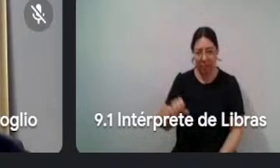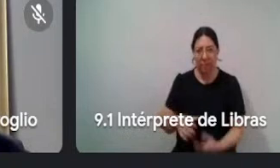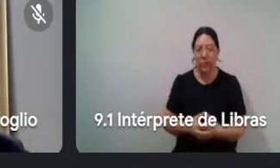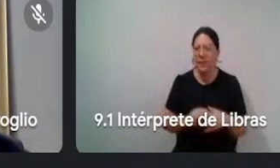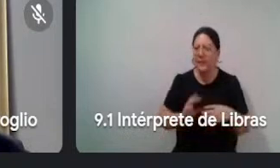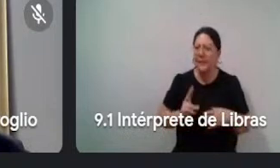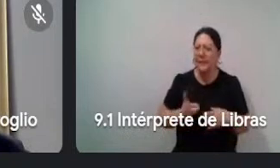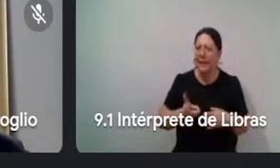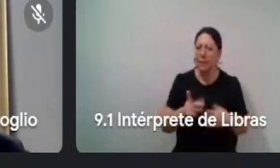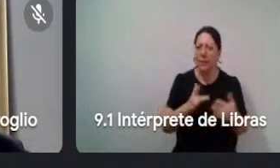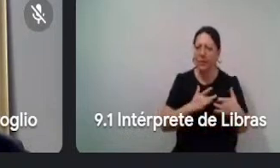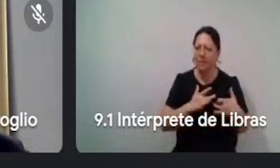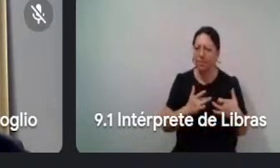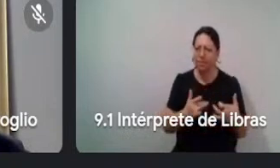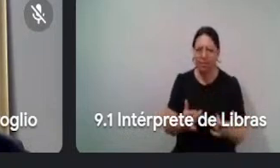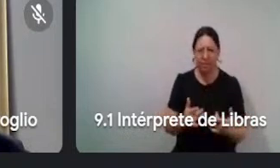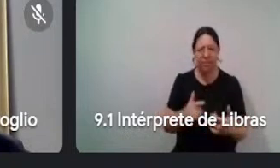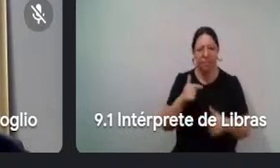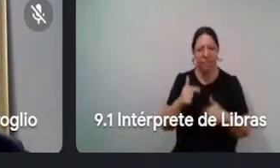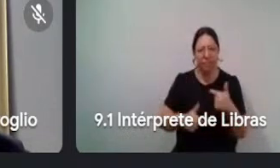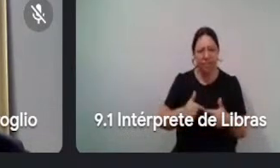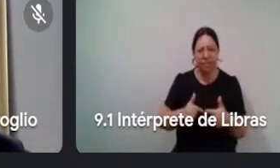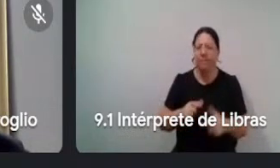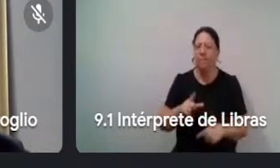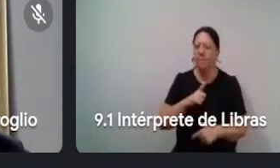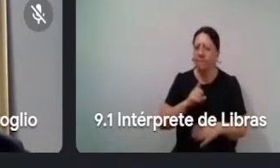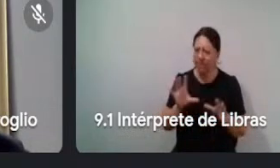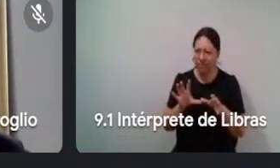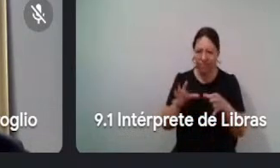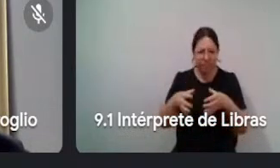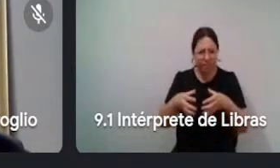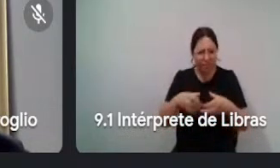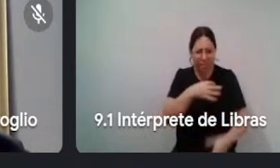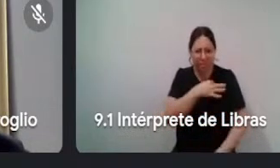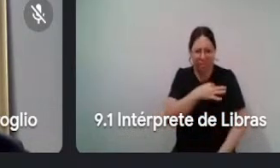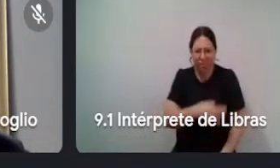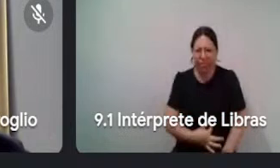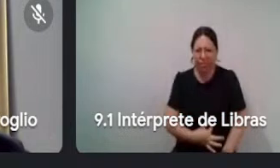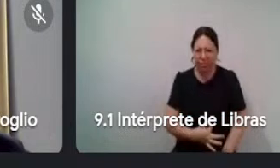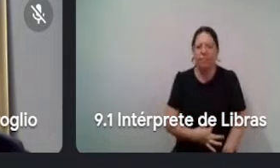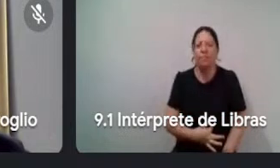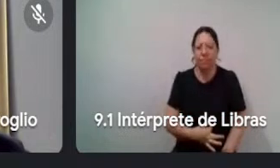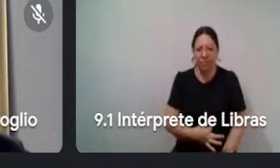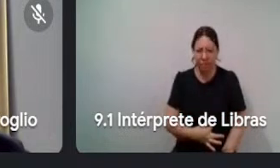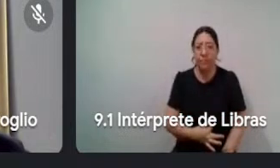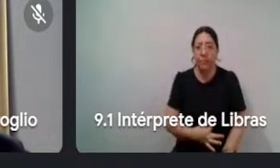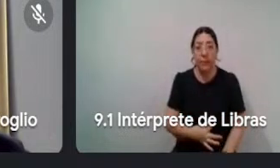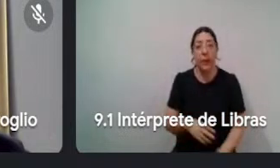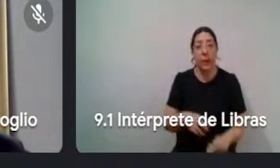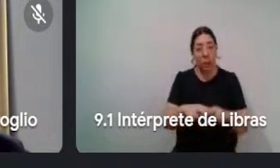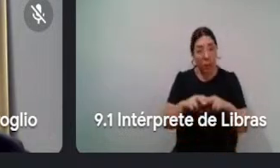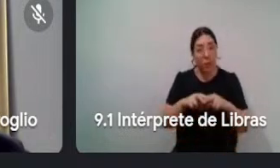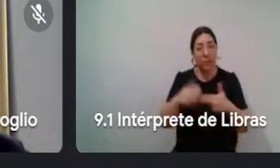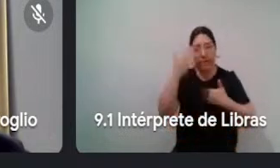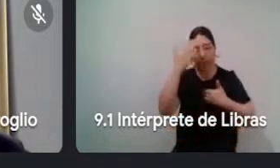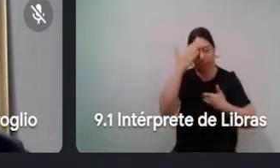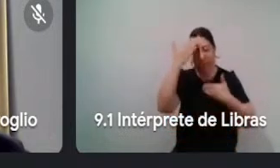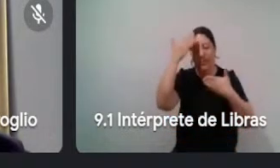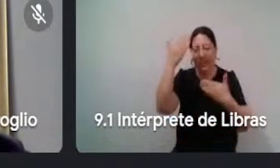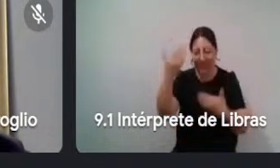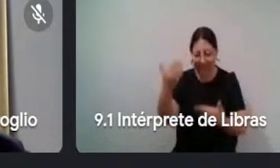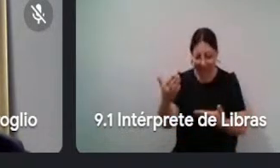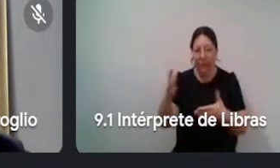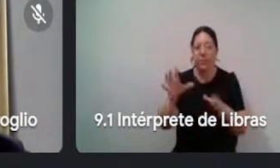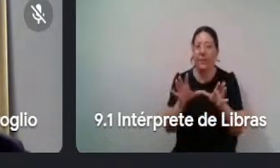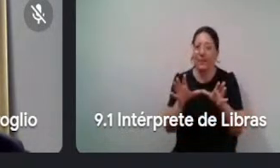A Corregedoria possui uma equipe de excelência. Por isso, quero deixar meu muito obrigado para esta equipe